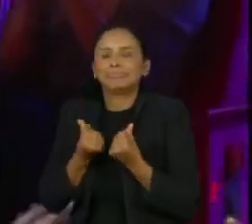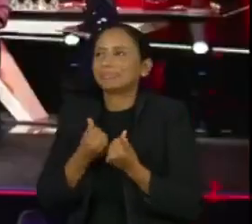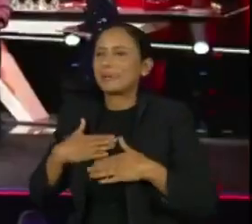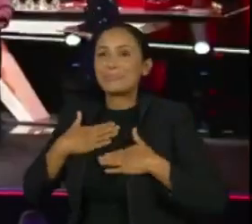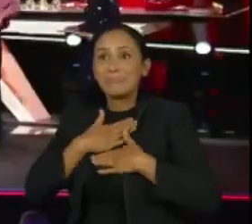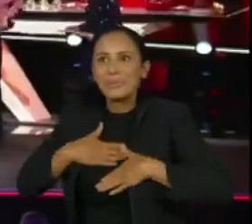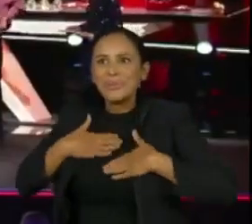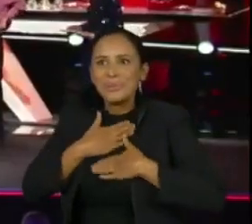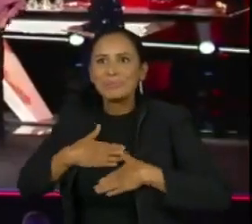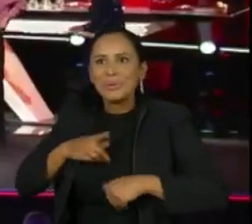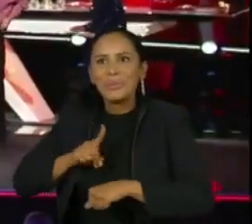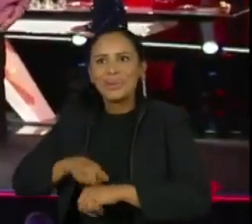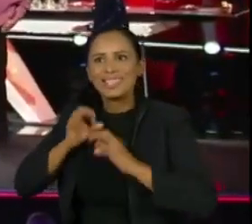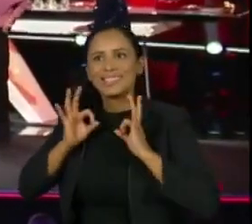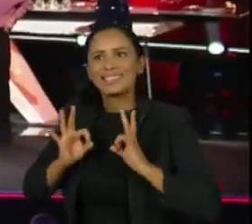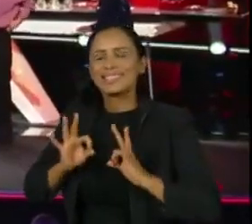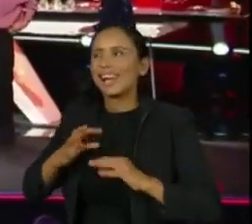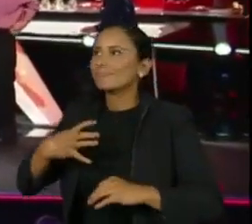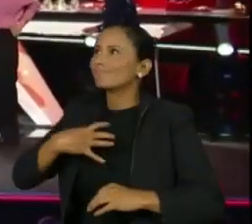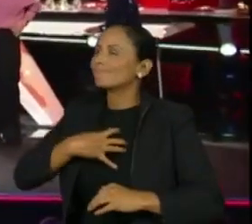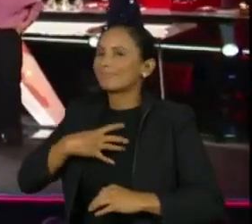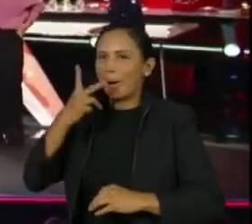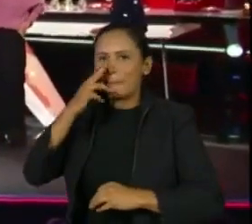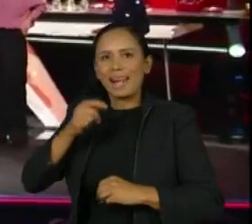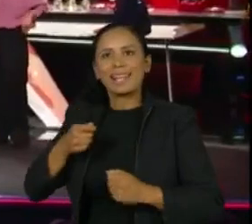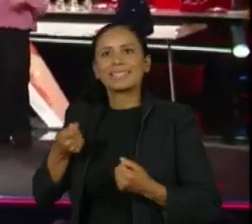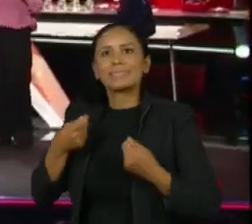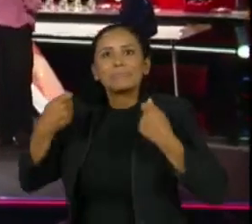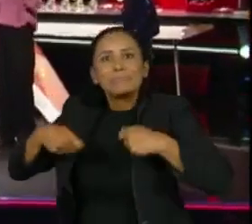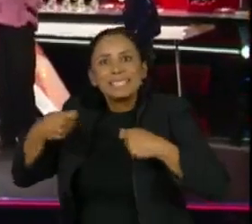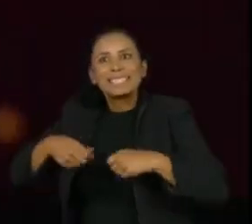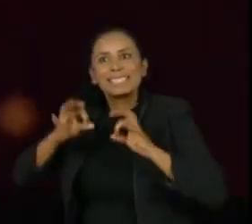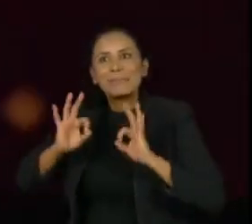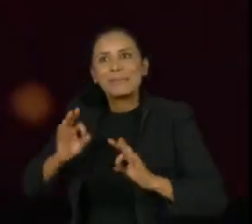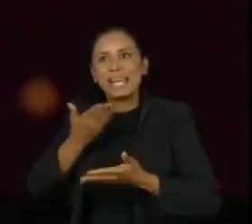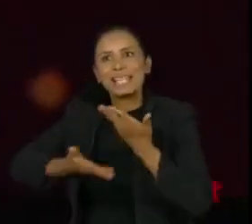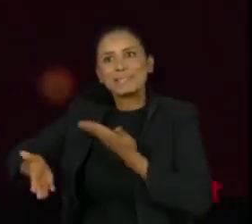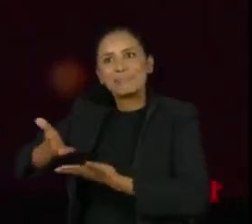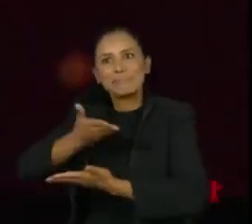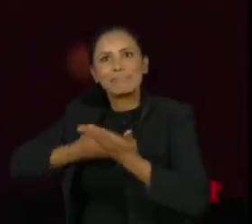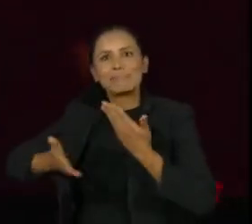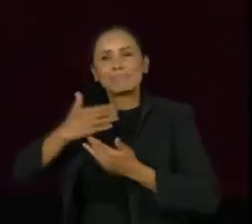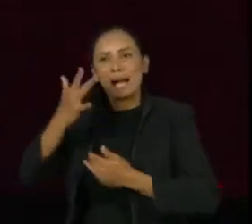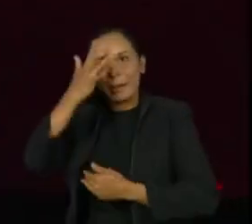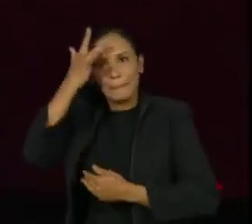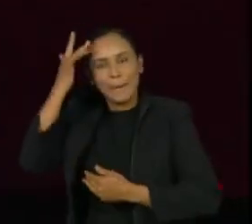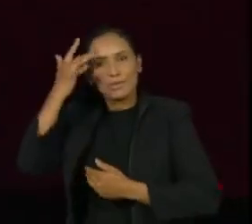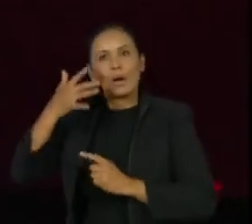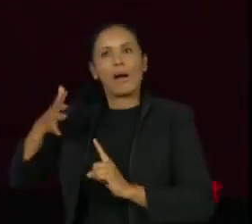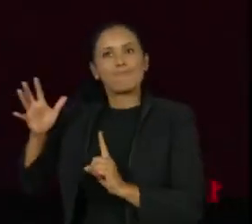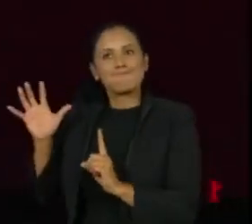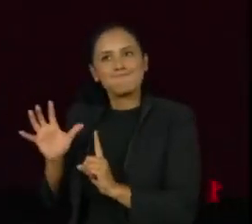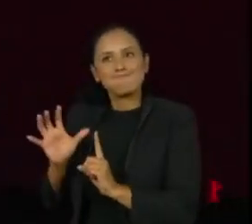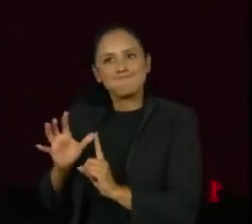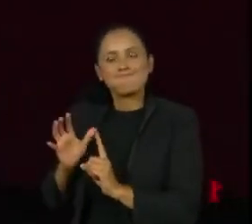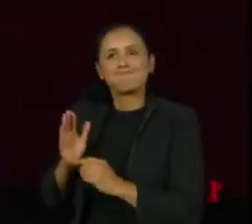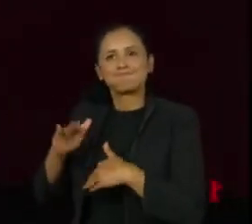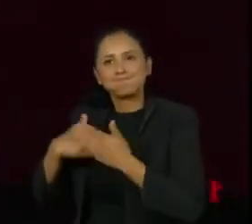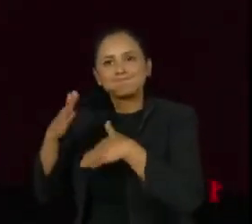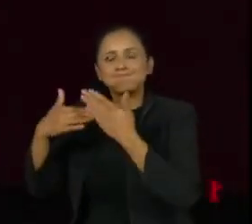momento seja um momento compartilhado, né, por esse coletivo de pessoas que fizeram esse filme. Eu gosto sempre de destacar isso, né,